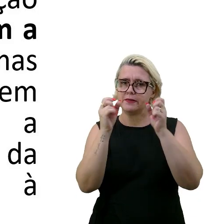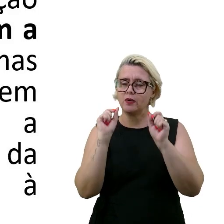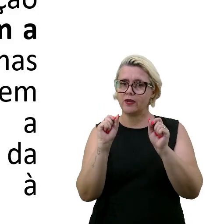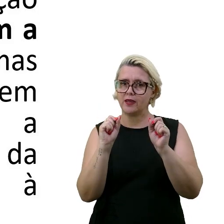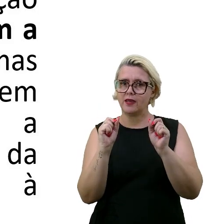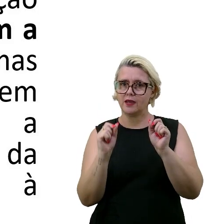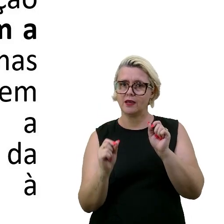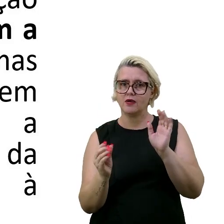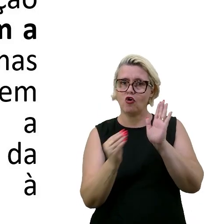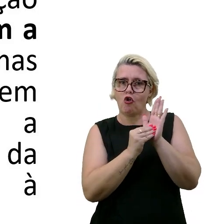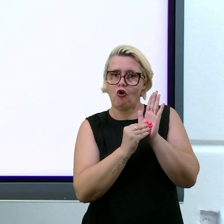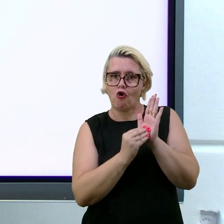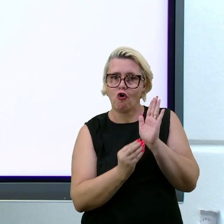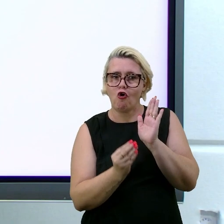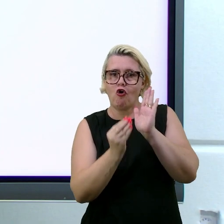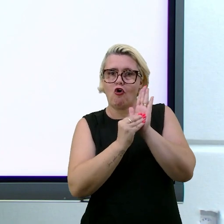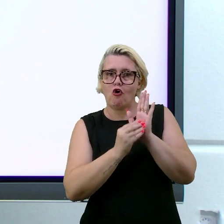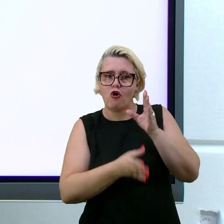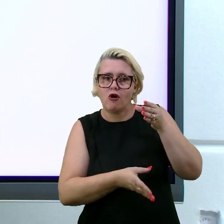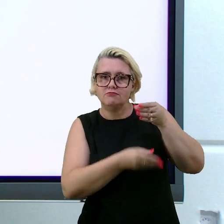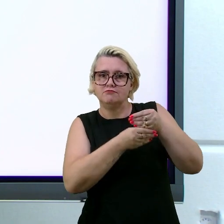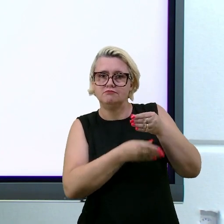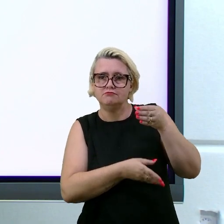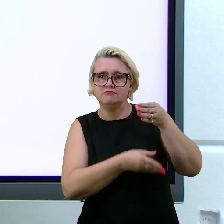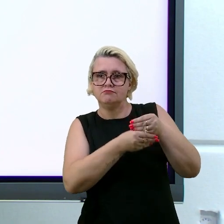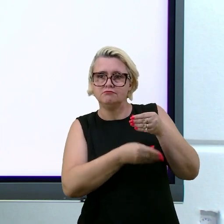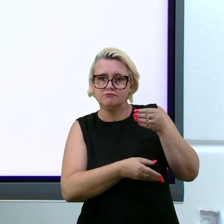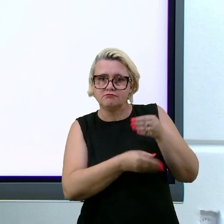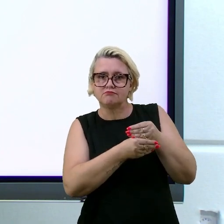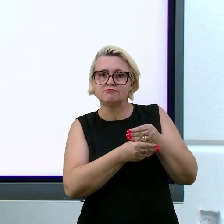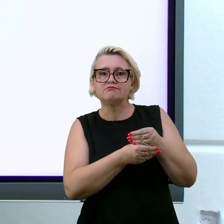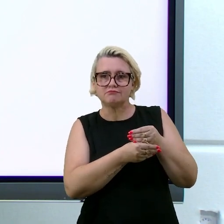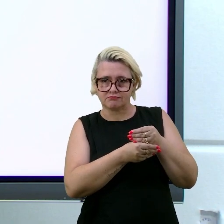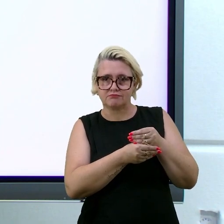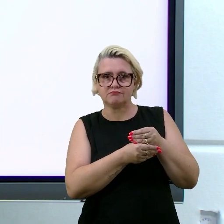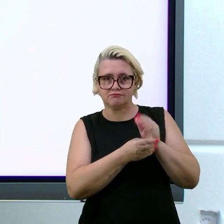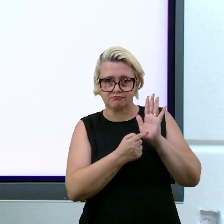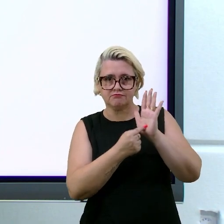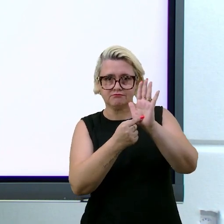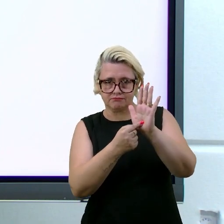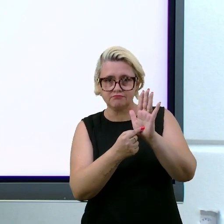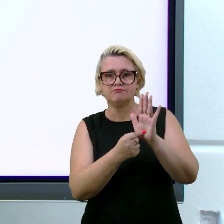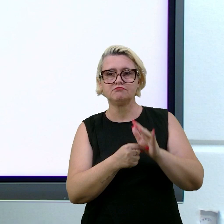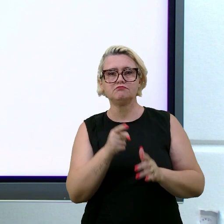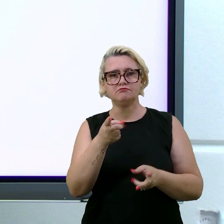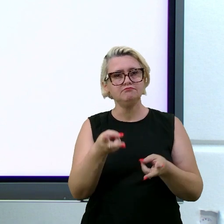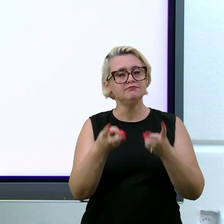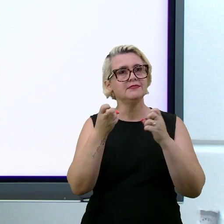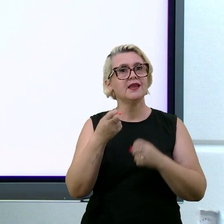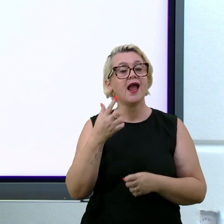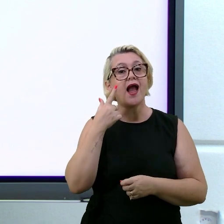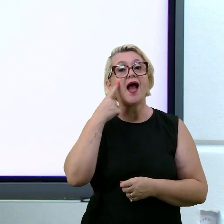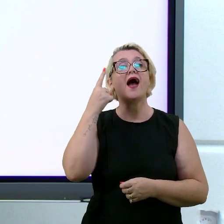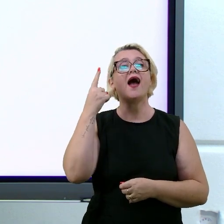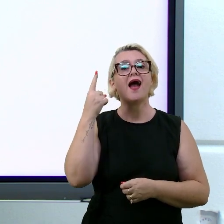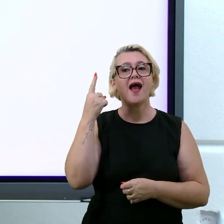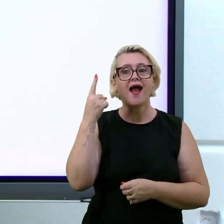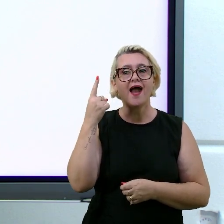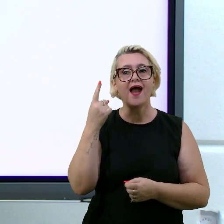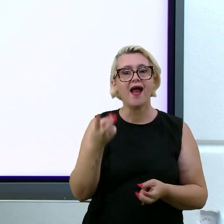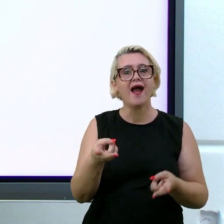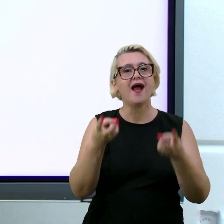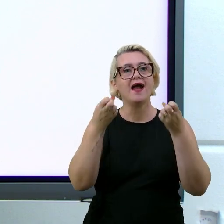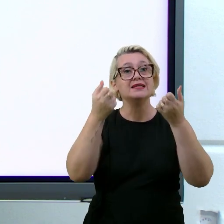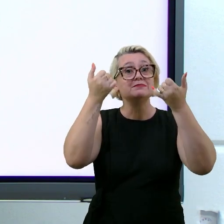percebendo, cada vez que a gente vê isso, estuda isso, mostra isso, você vai percebendo. Ah,